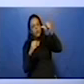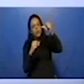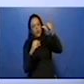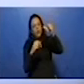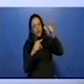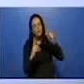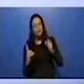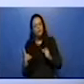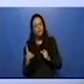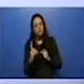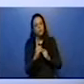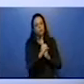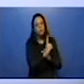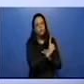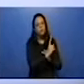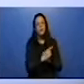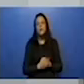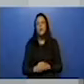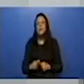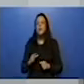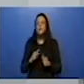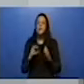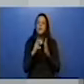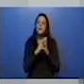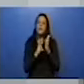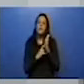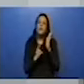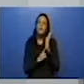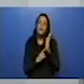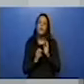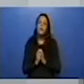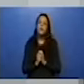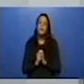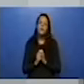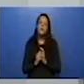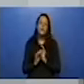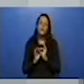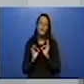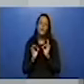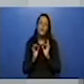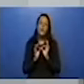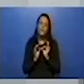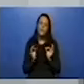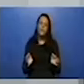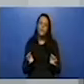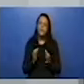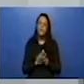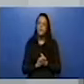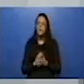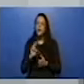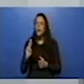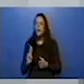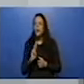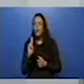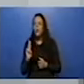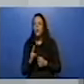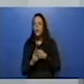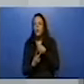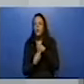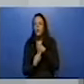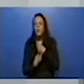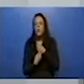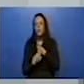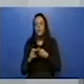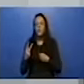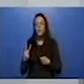bastante básica, só mais uma vez para poder firmar na cabeça. Was e were, mais